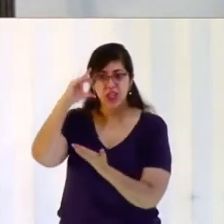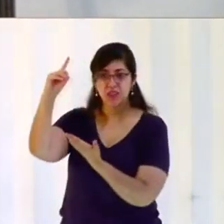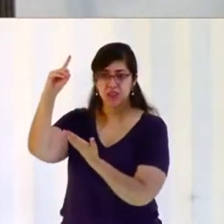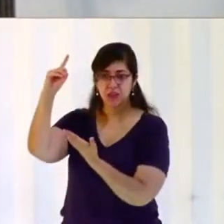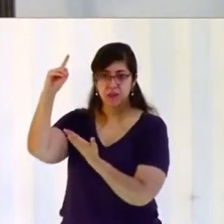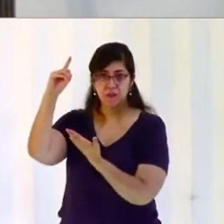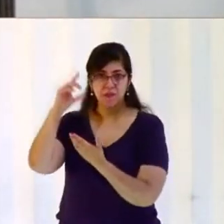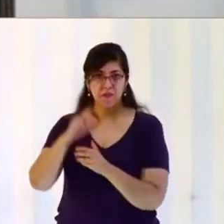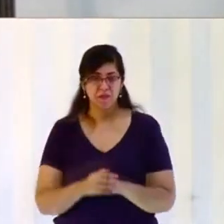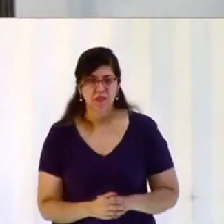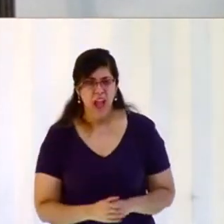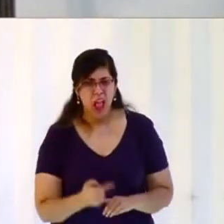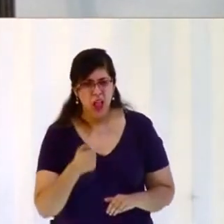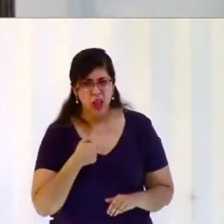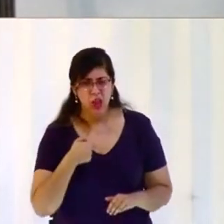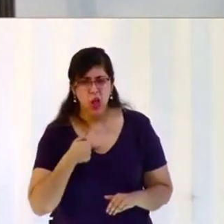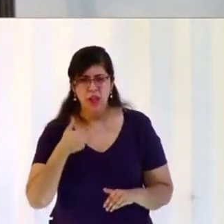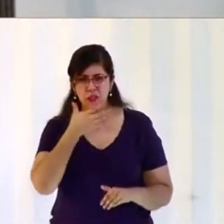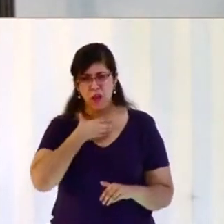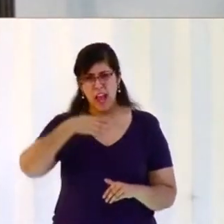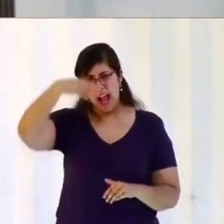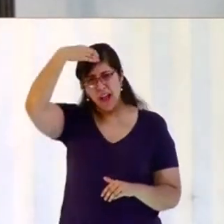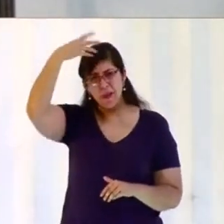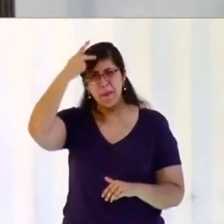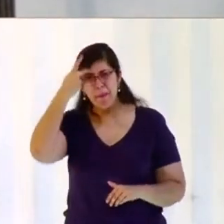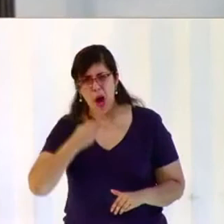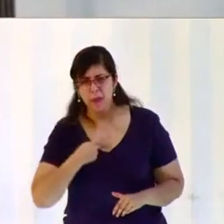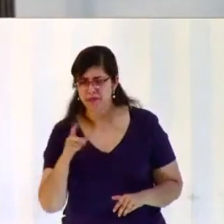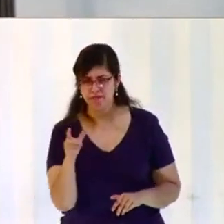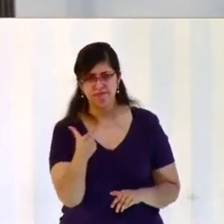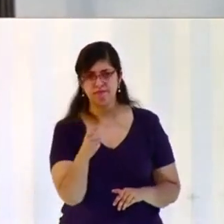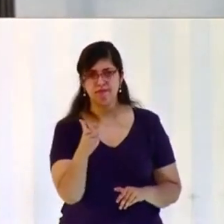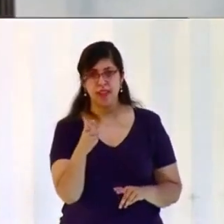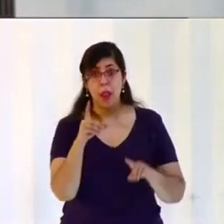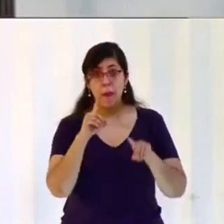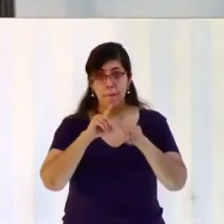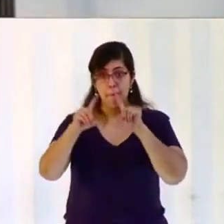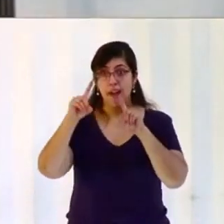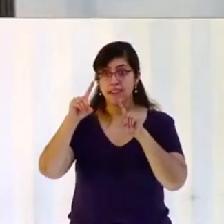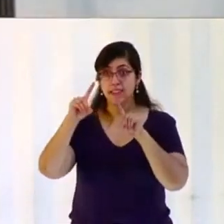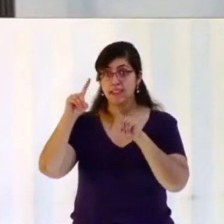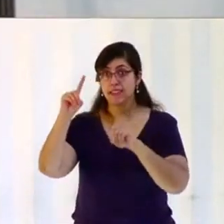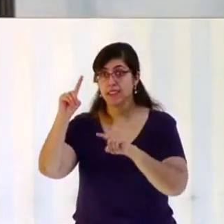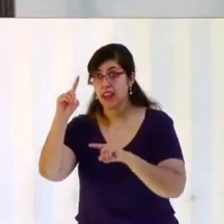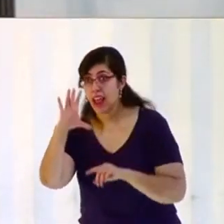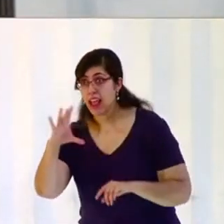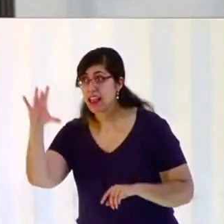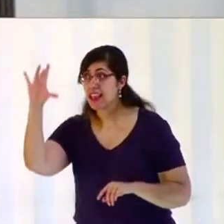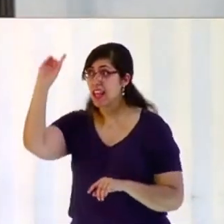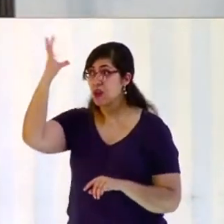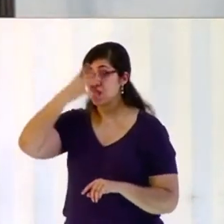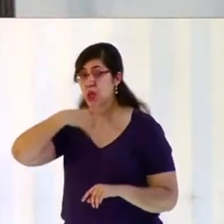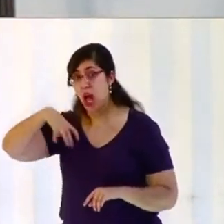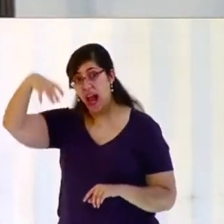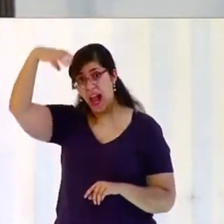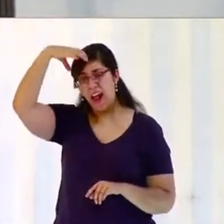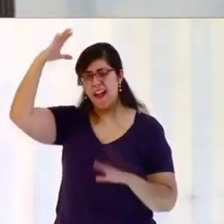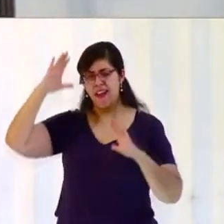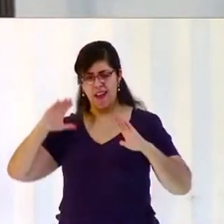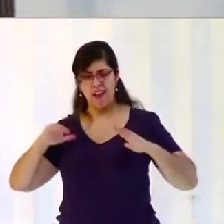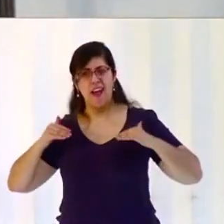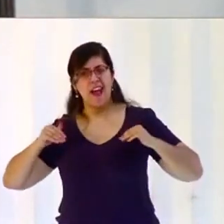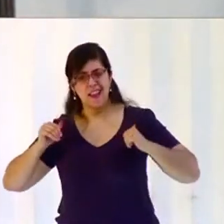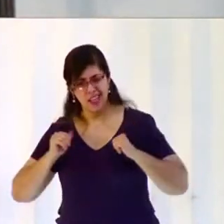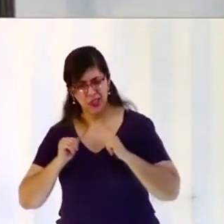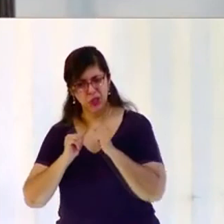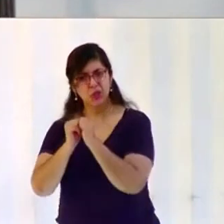nosso reino que é colocado no reino de Deus. Nós estamos como súditos do reino, nos alegramos nas alegrias do